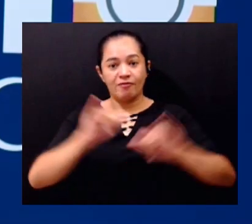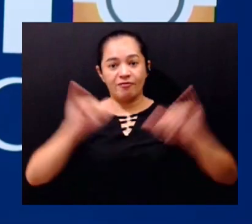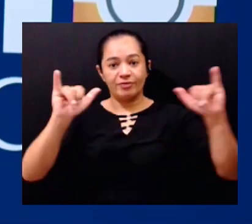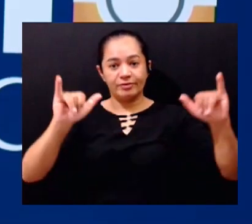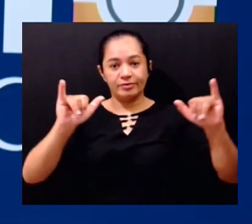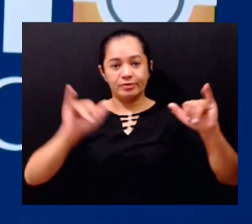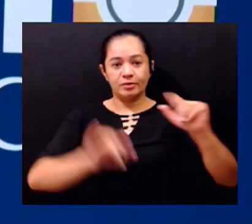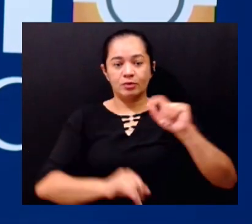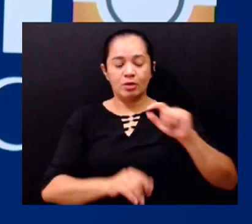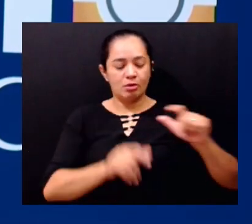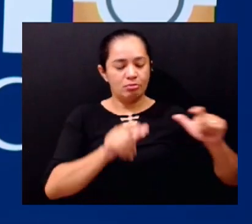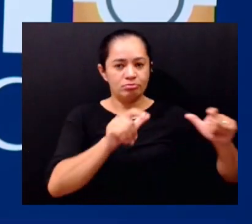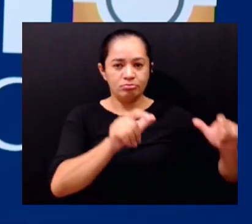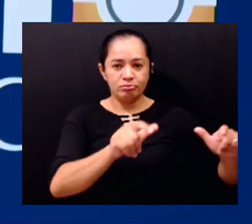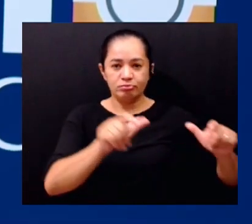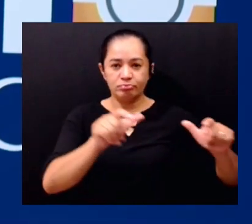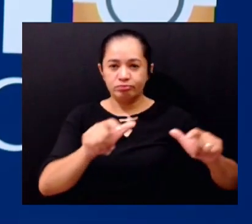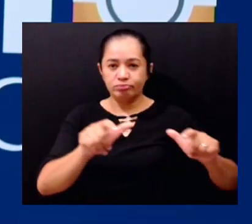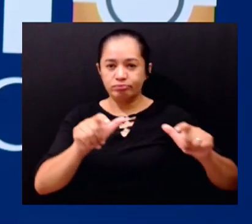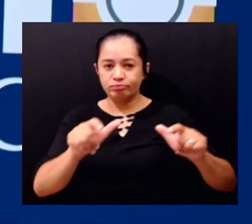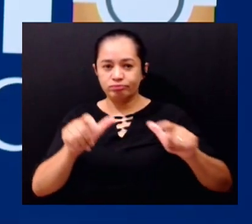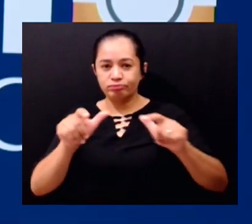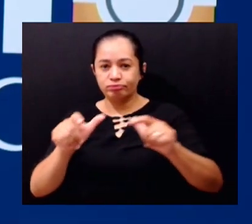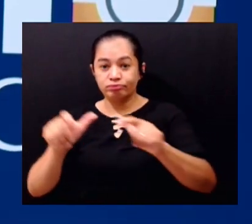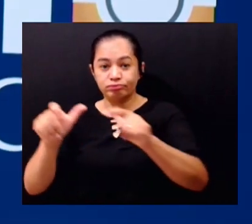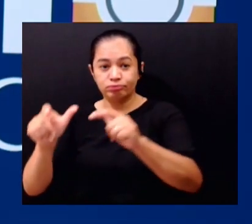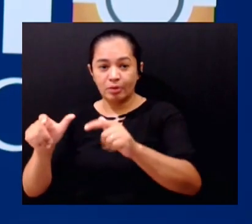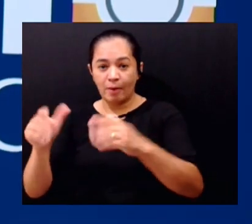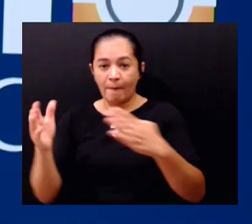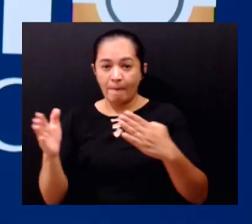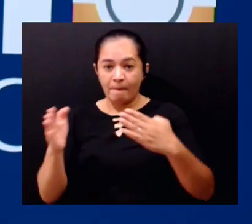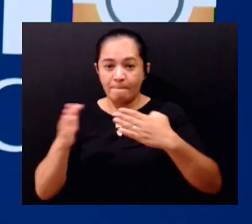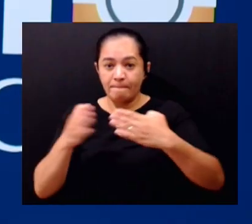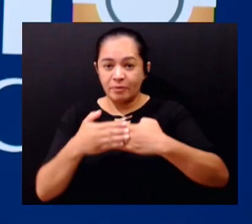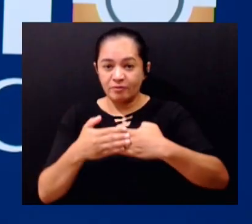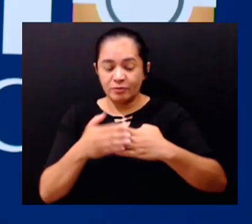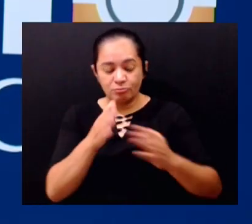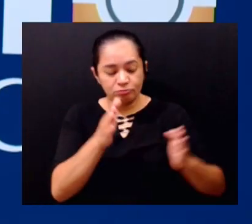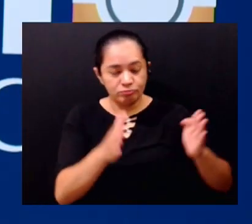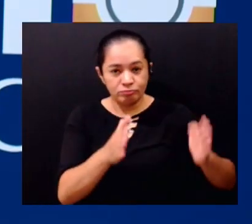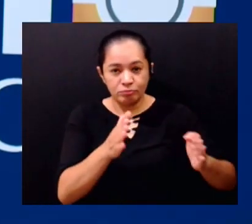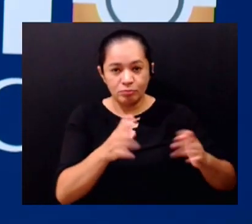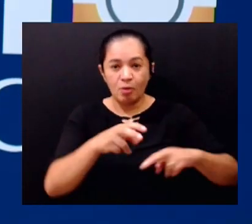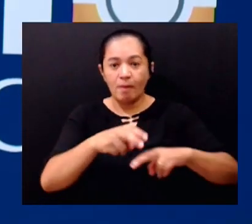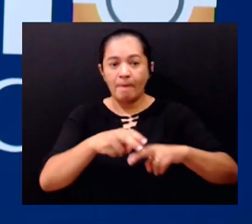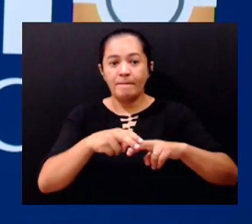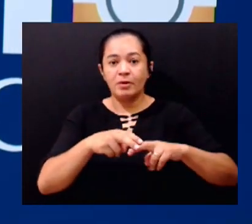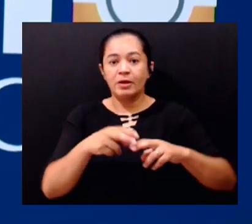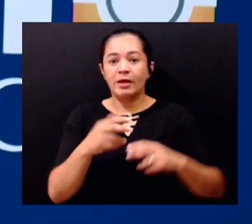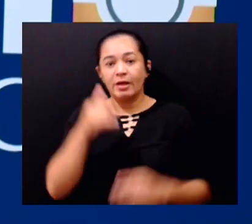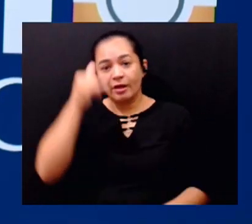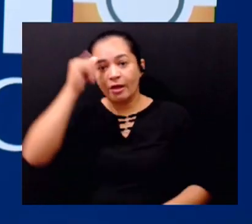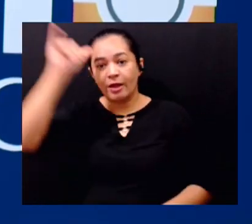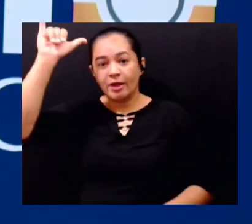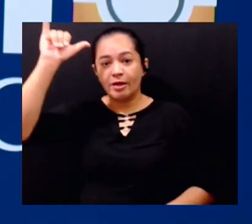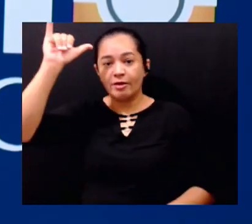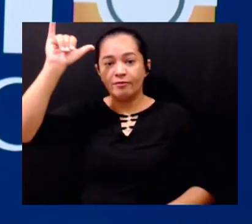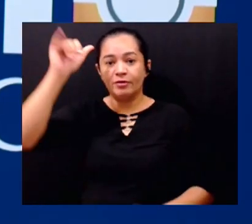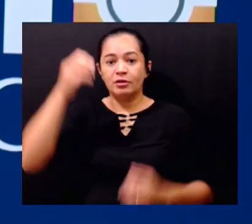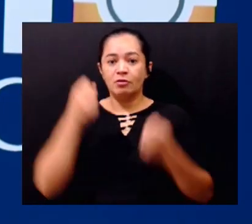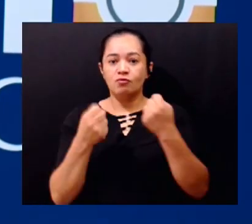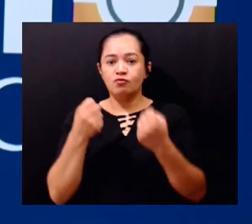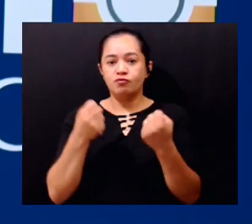estão interditados parcialmente ao tráfego de veículos à direita, tá certo? Então preste